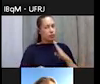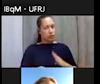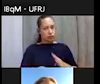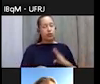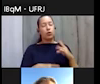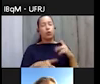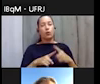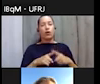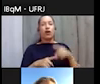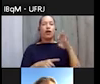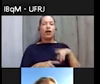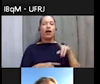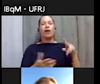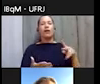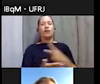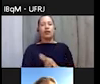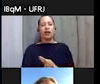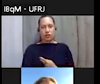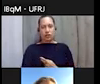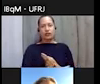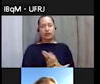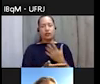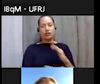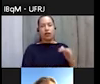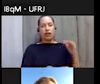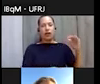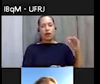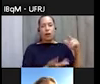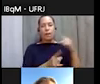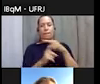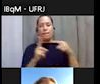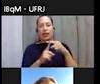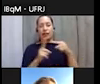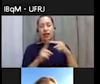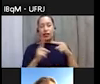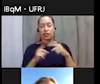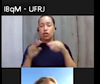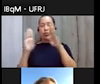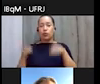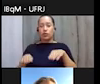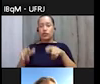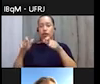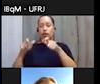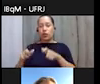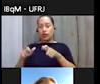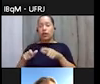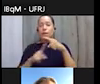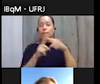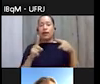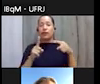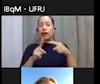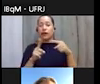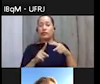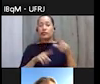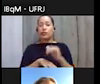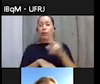por exemplo, você ter um holótipo em que metade dele está no museu local e a outra metade se encontra fora do país,